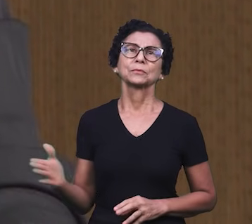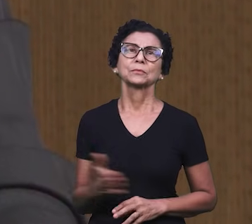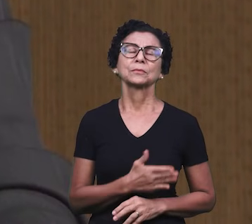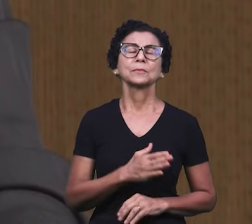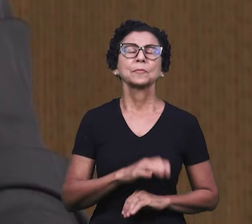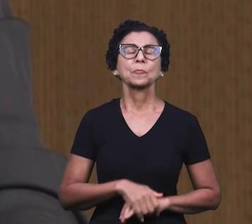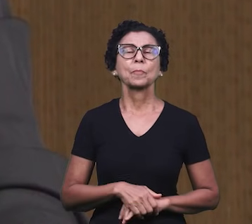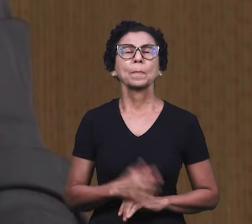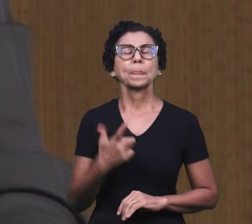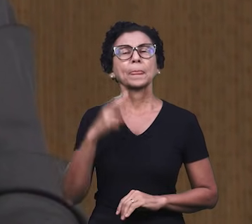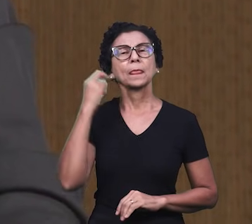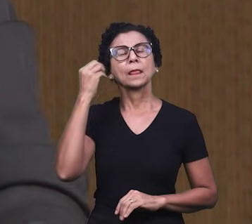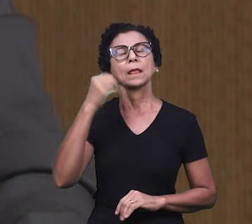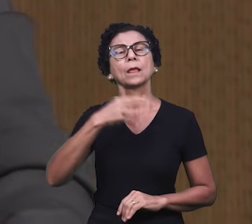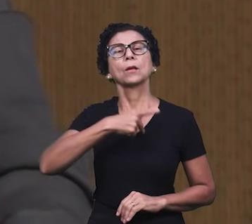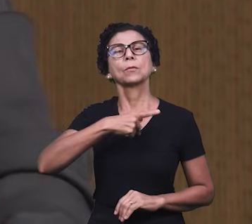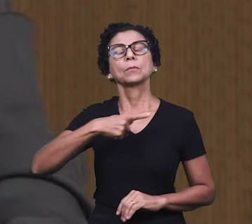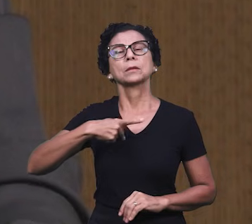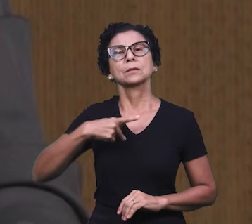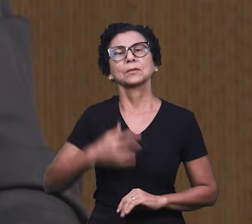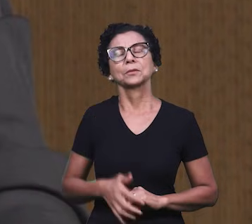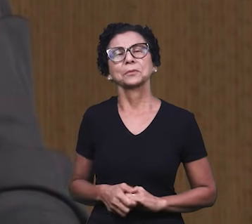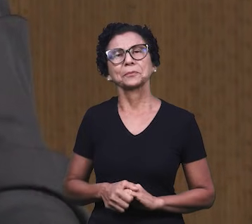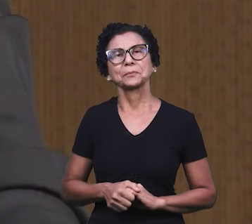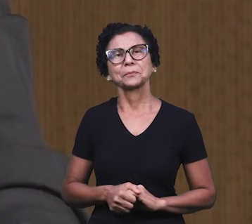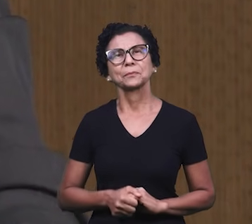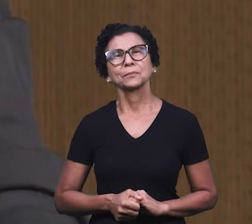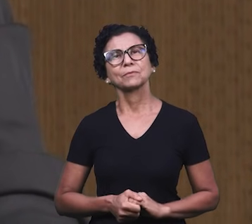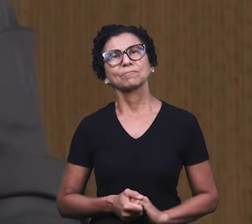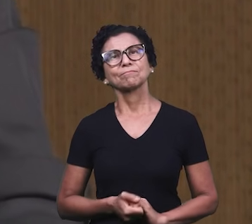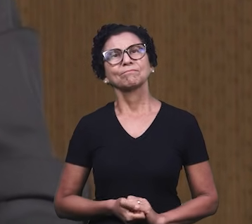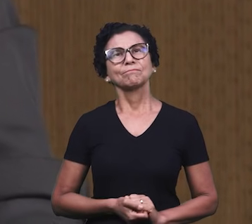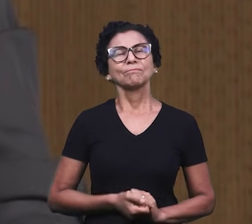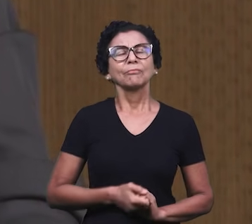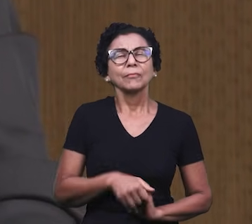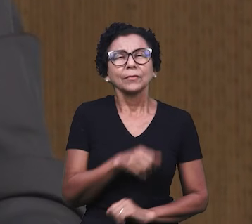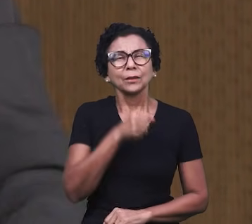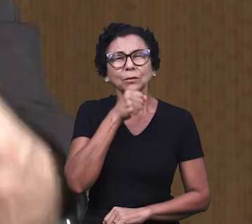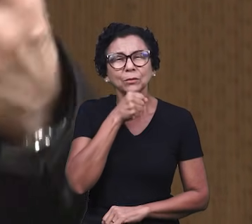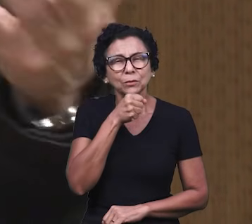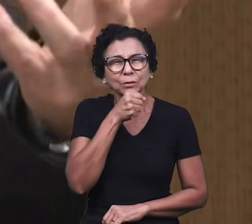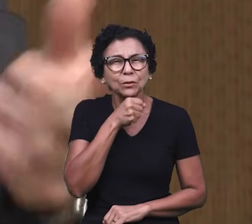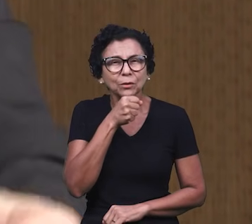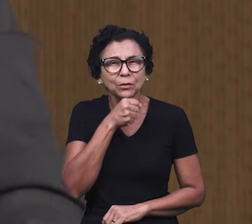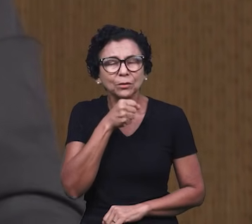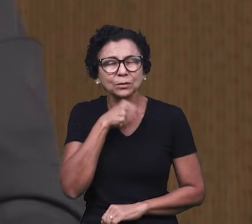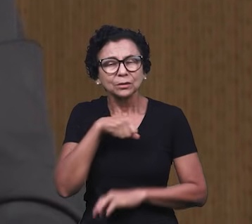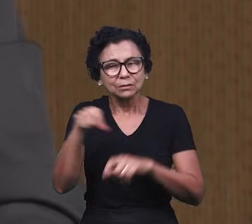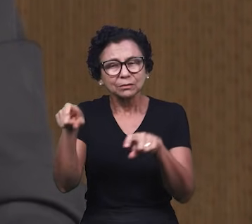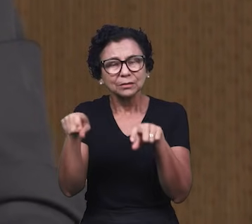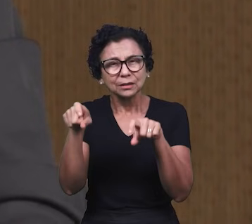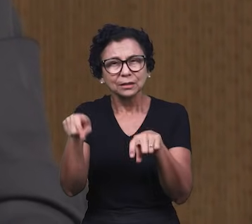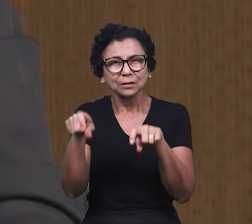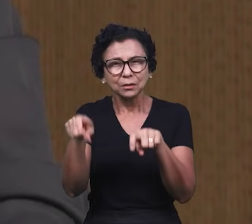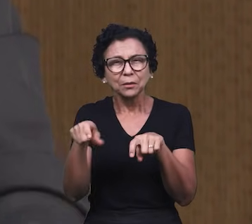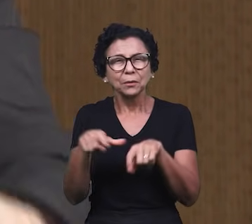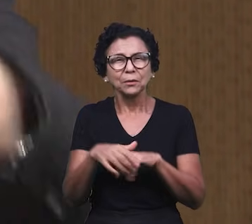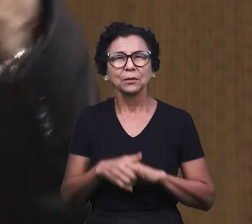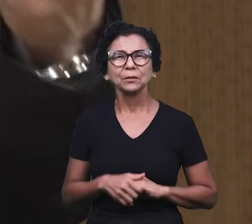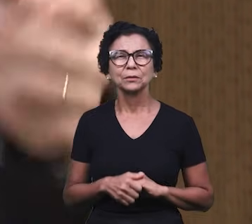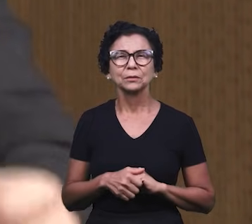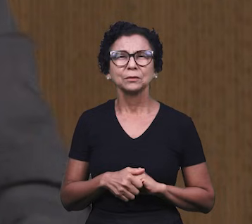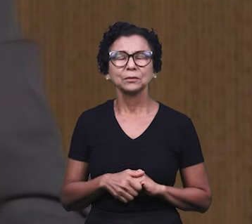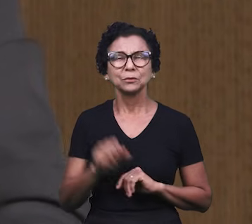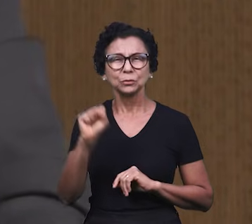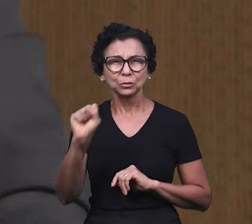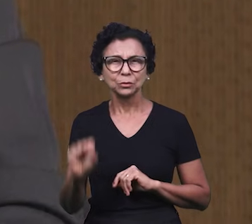outra denominação, já mais idoso, lá do interior de uma